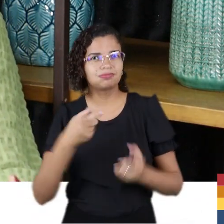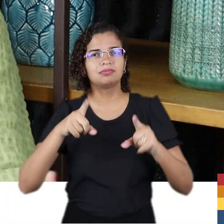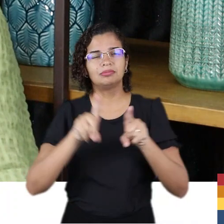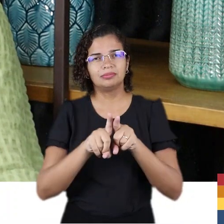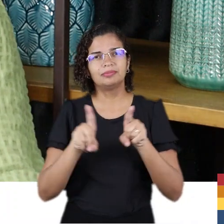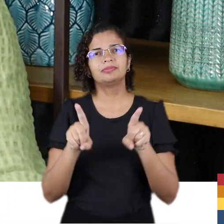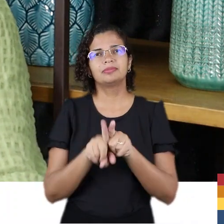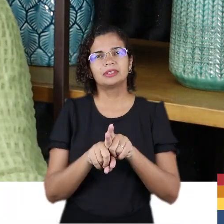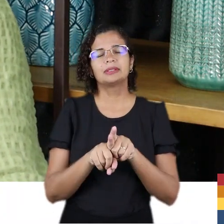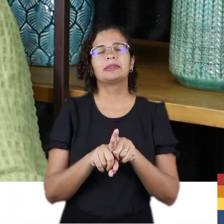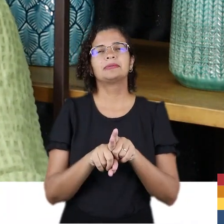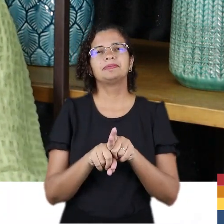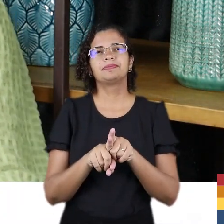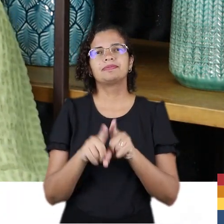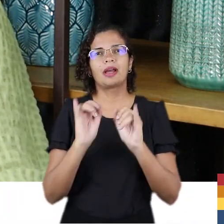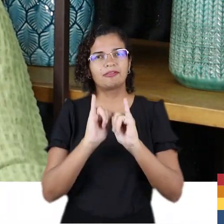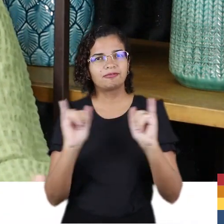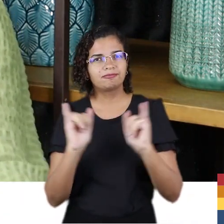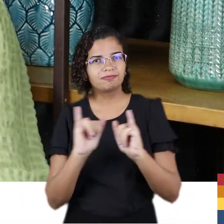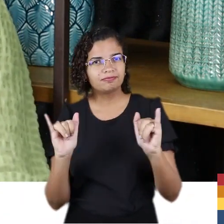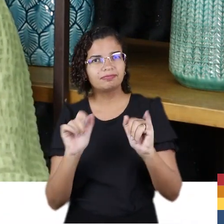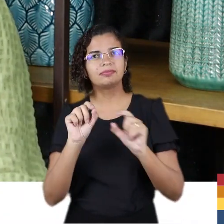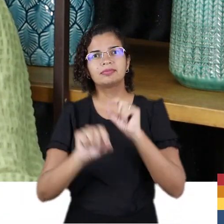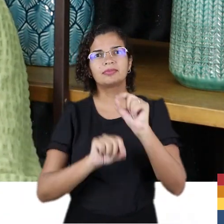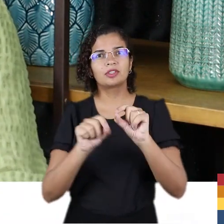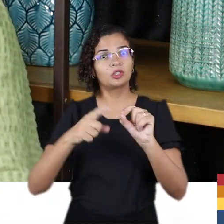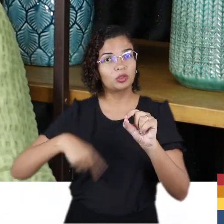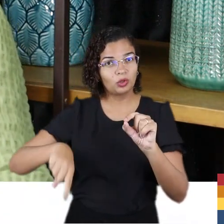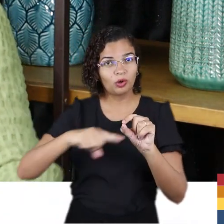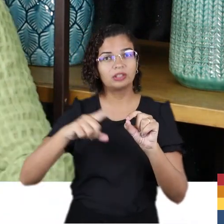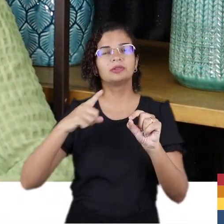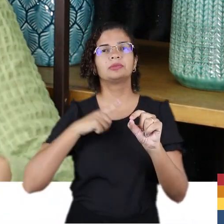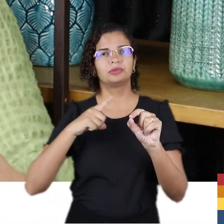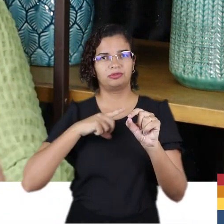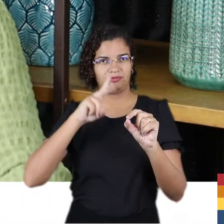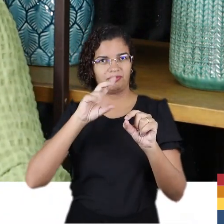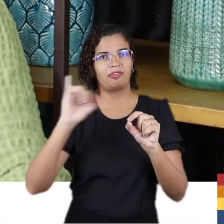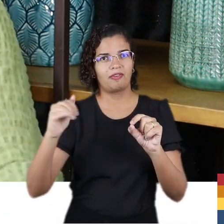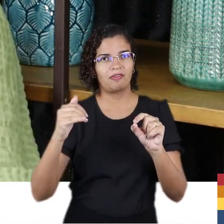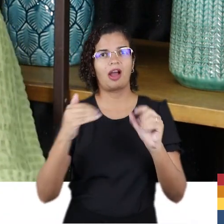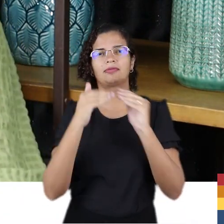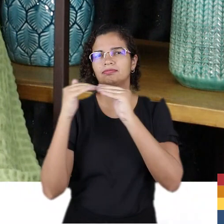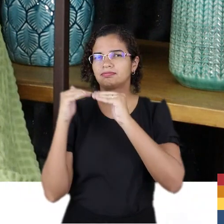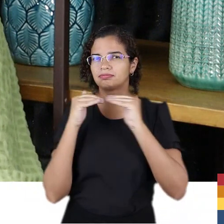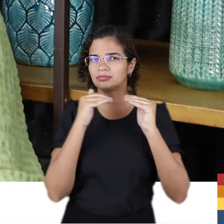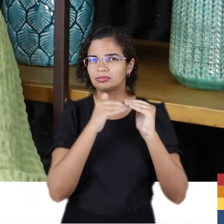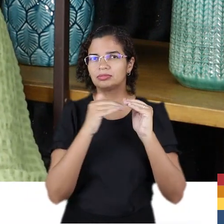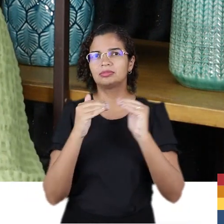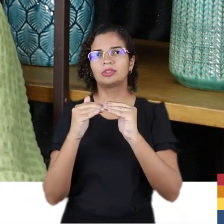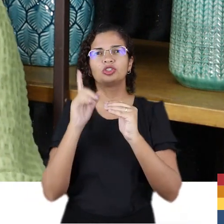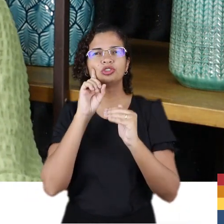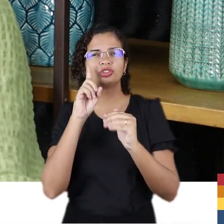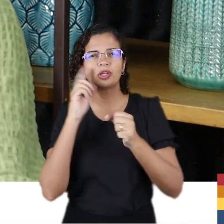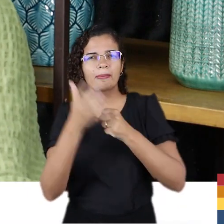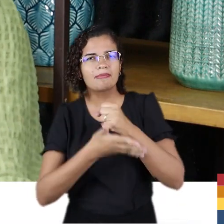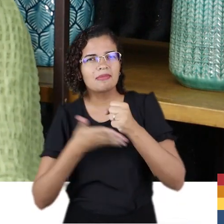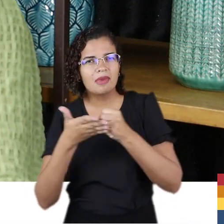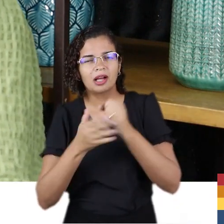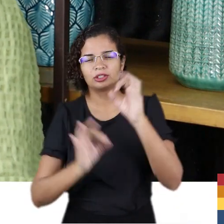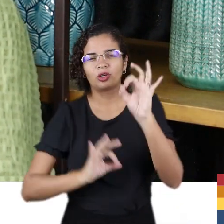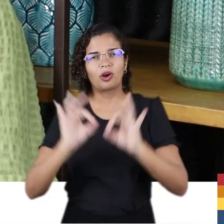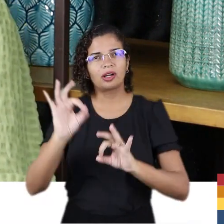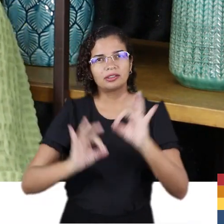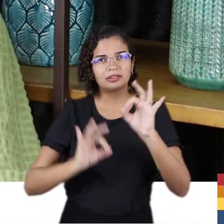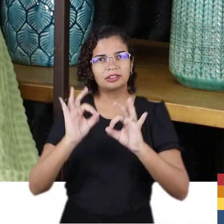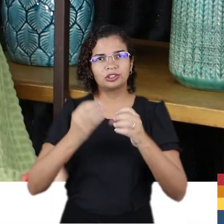Para anunciar, né? Que aqui a gente vai ter um diálogo muito próximo sobre as atividades e as bases organizativas dessa oferta,